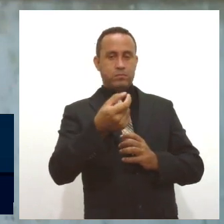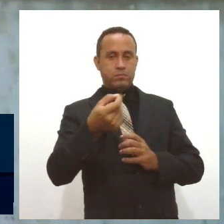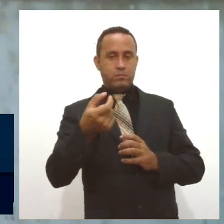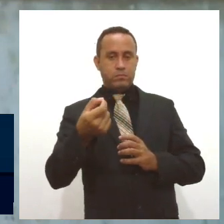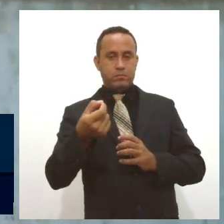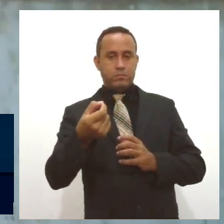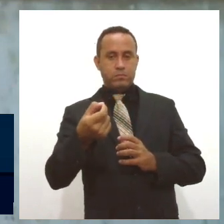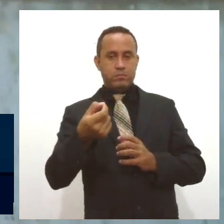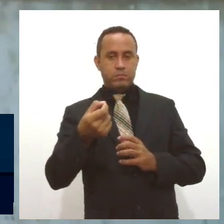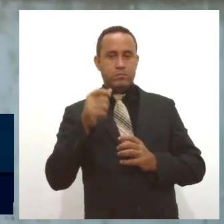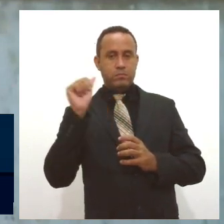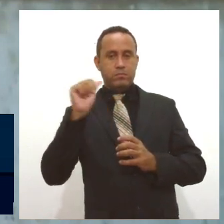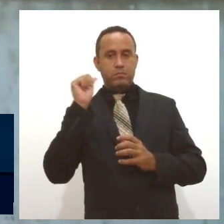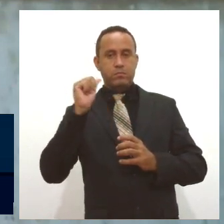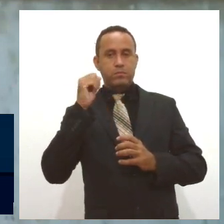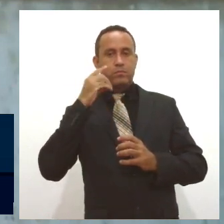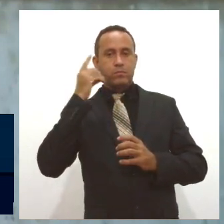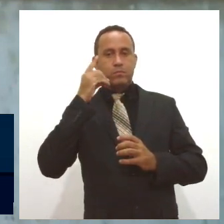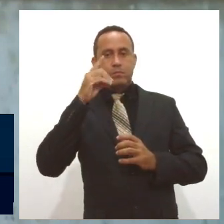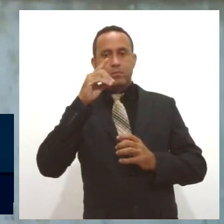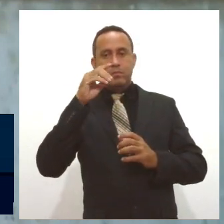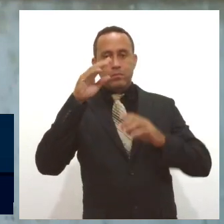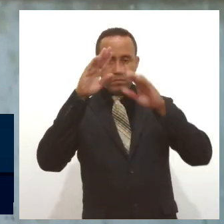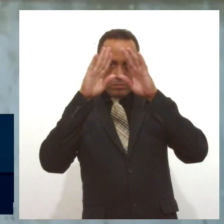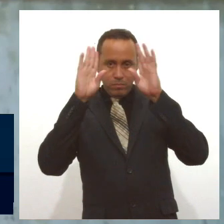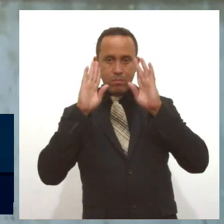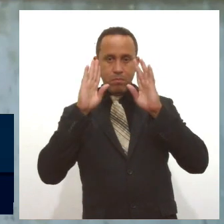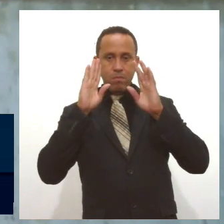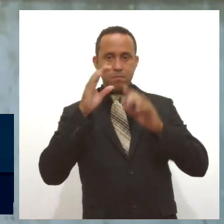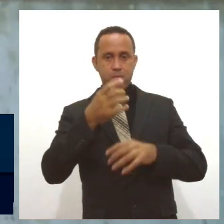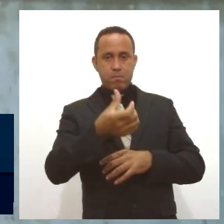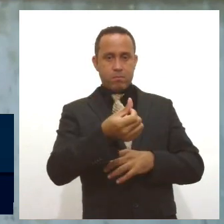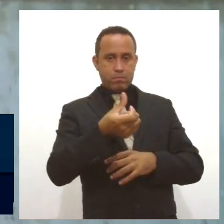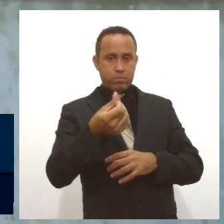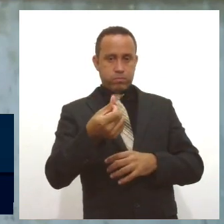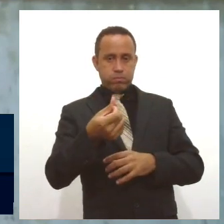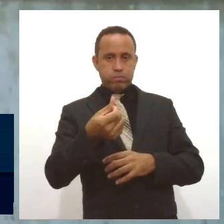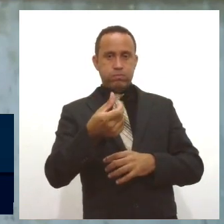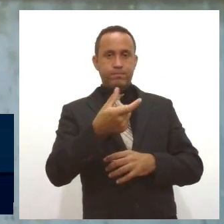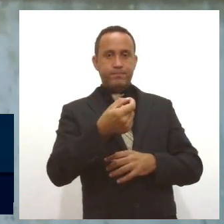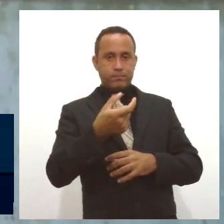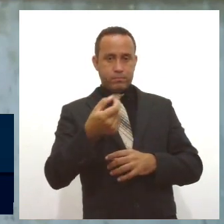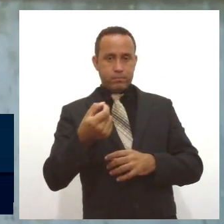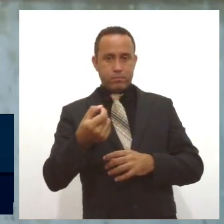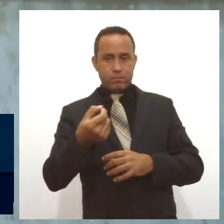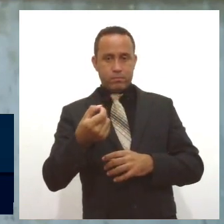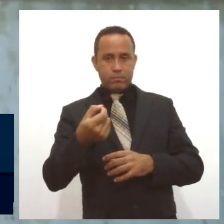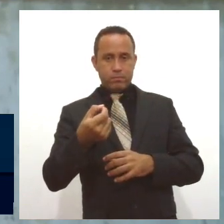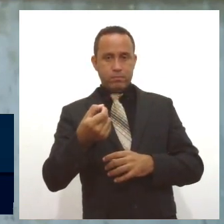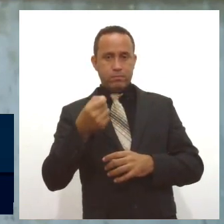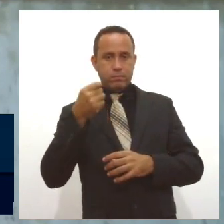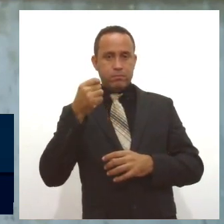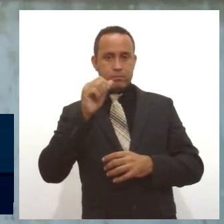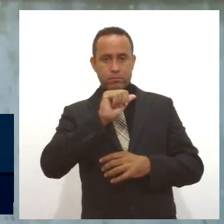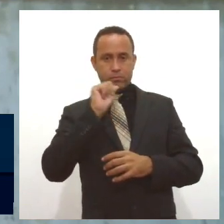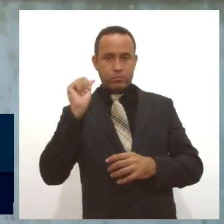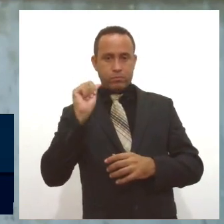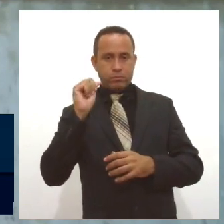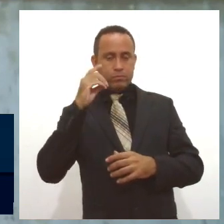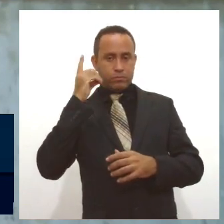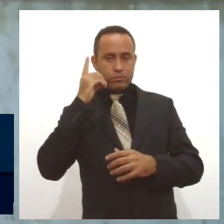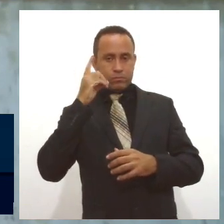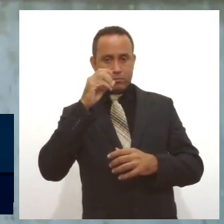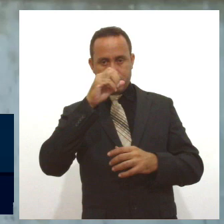65/2020. Autoria do deputado Samuel. Moção número 66/2020. Autoria do doutor